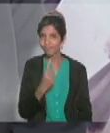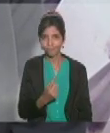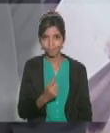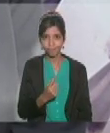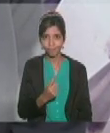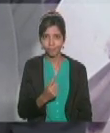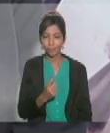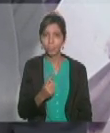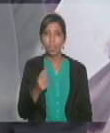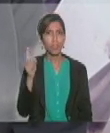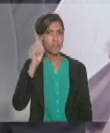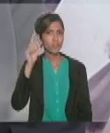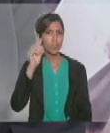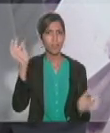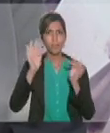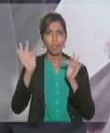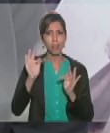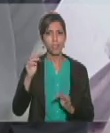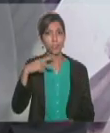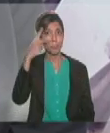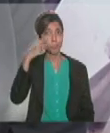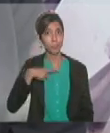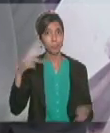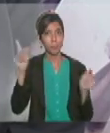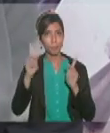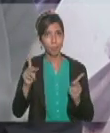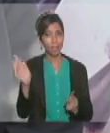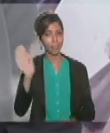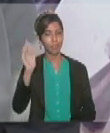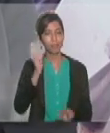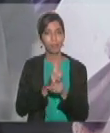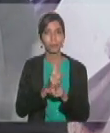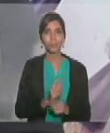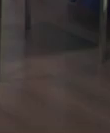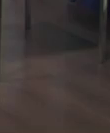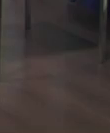não se envolver, não rola. Dias felizes, paz do eu e até a